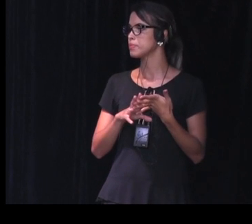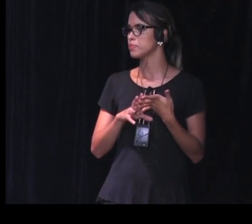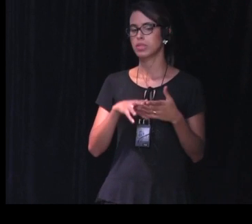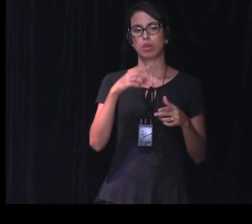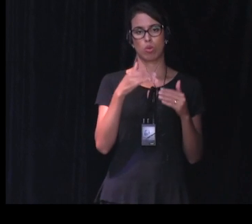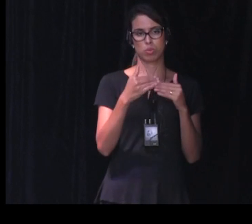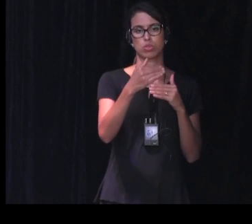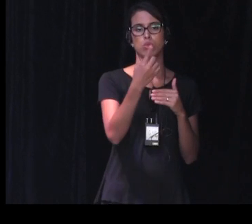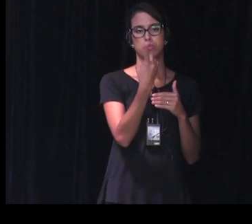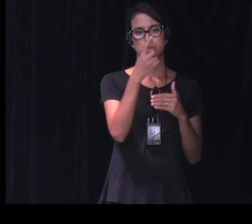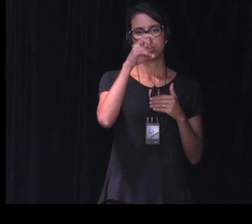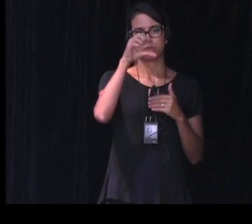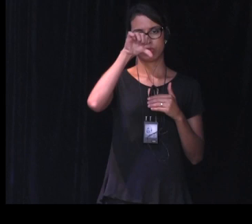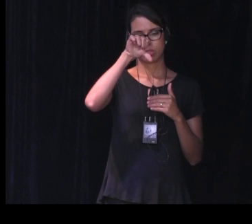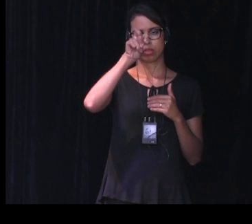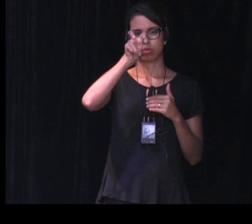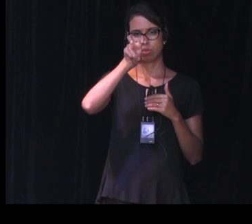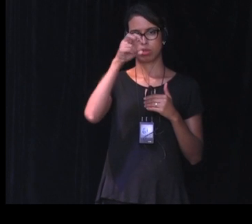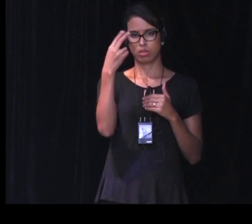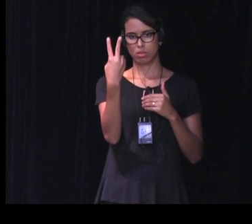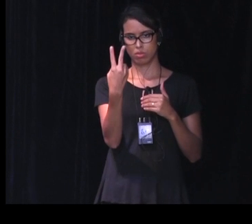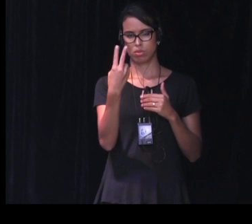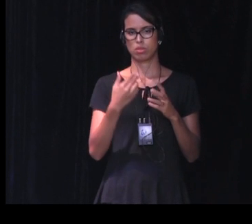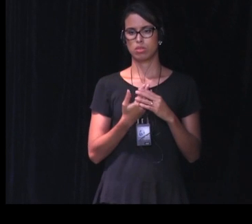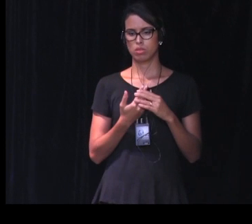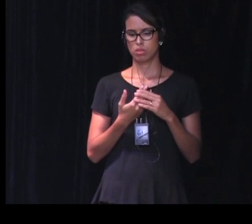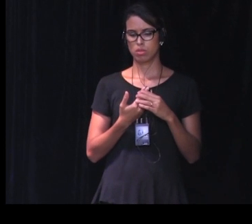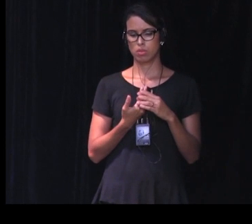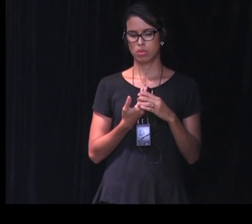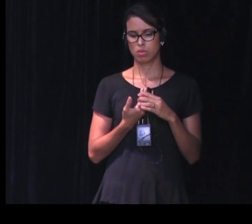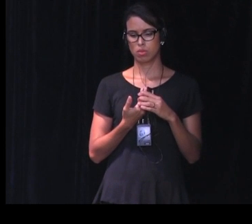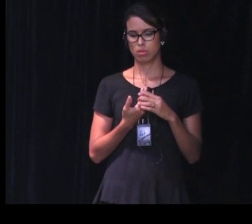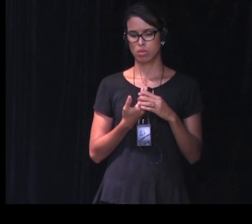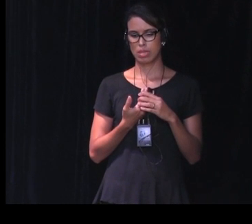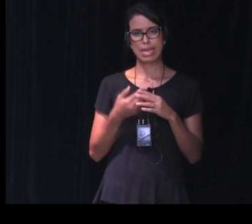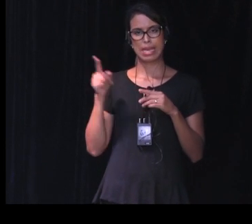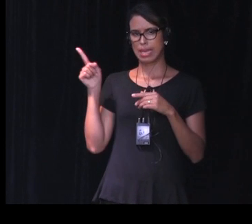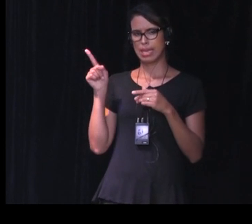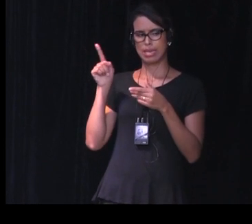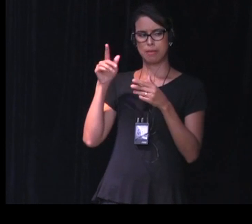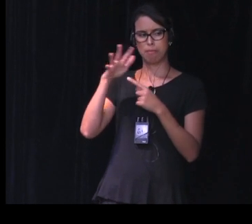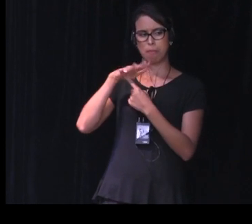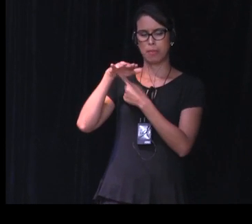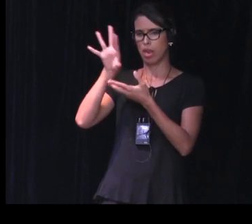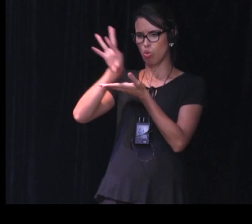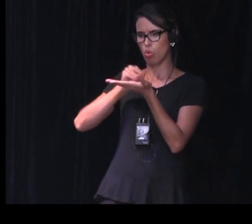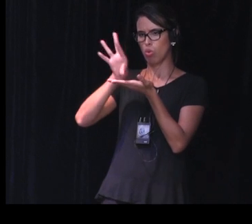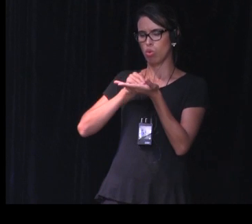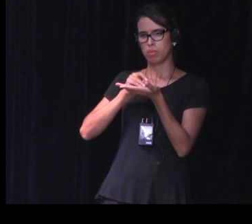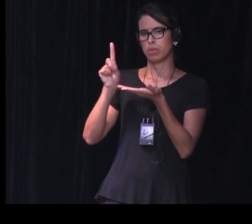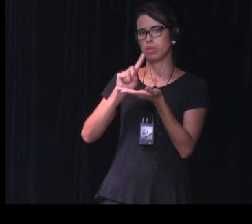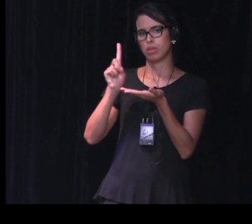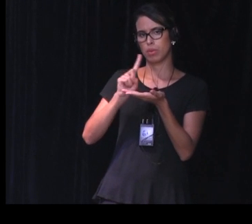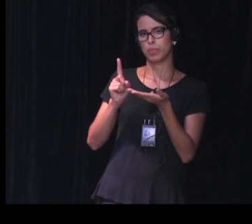que faz Paxton em 1842. De alguma maneira, Cláudio Gay não estava